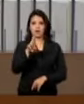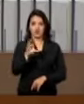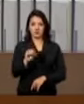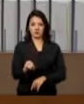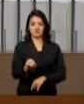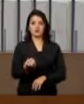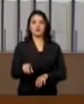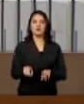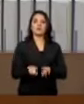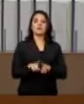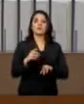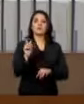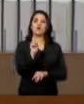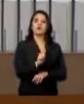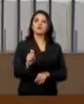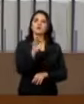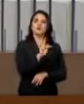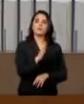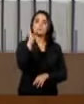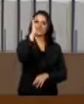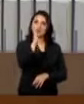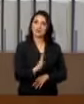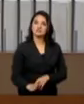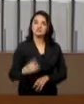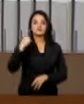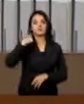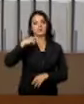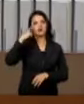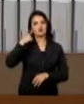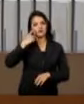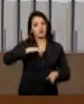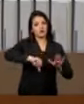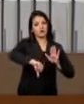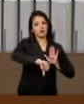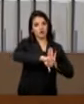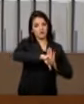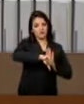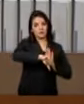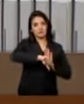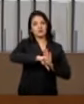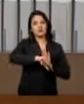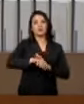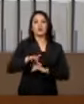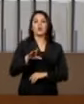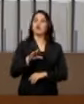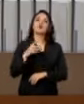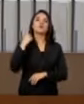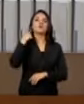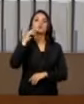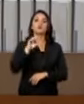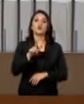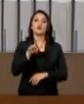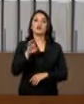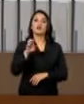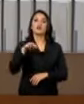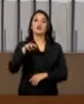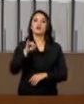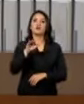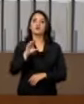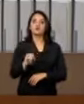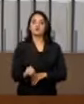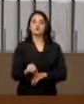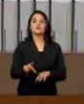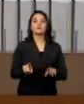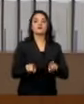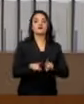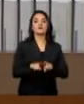amicus curiae, Associação Brasileira dos Advogados Criminalistas, ABRACRIM, o doutor Lênio Streck. Pelo amicus curiae,